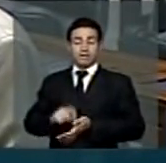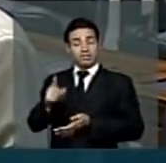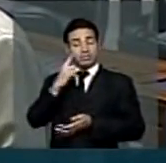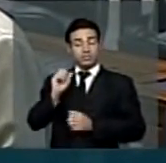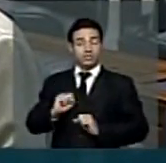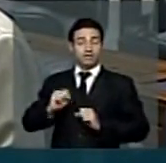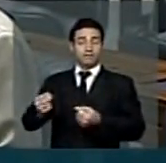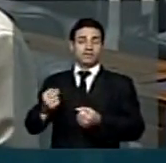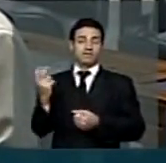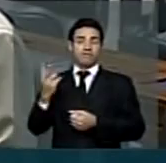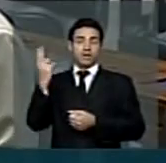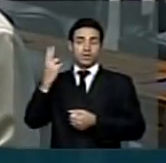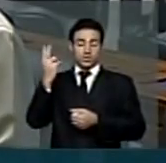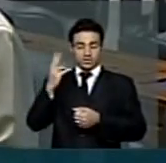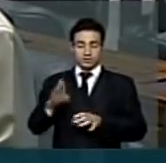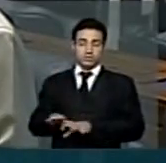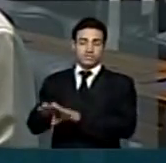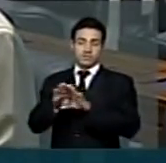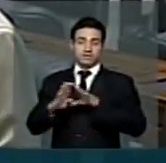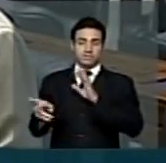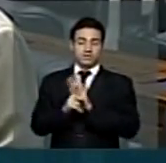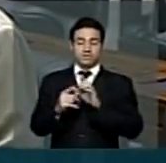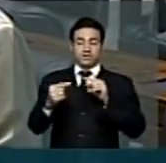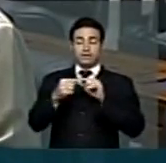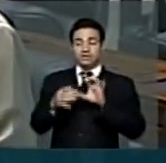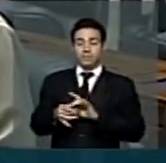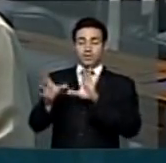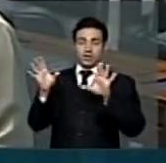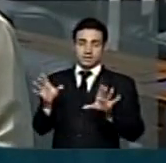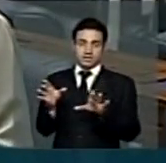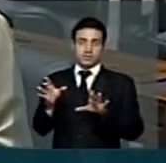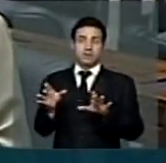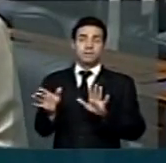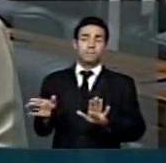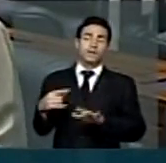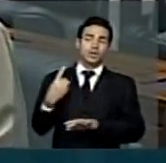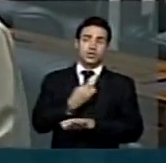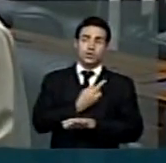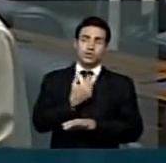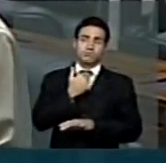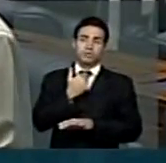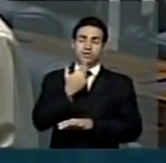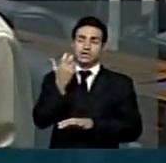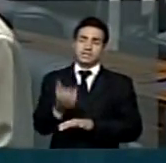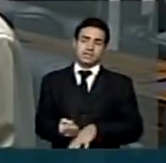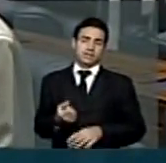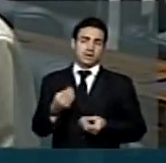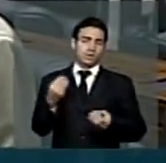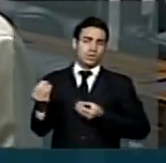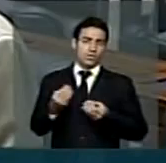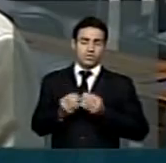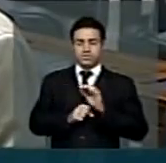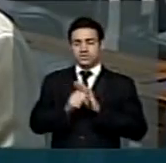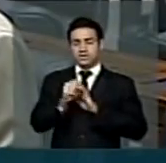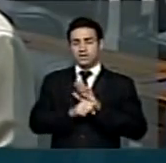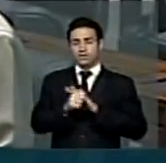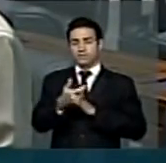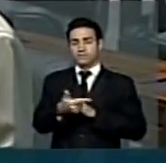defesa dos valores universais da democracia. Nós não podemos aceitar que em pleno século